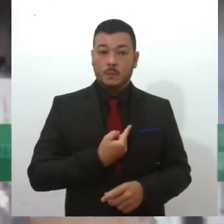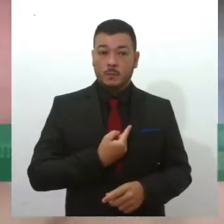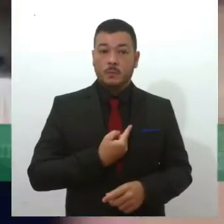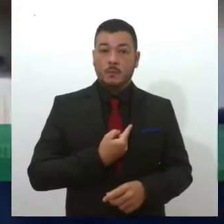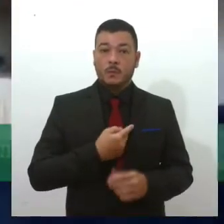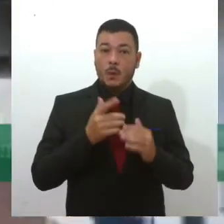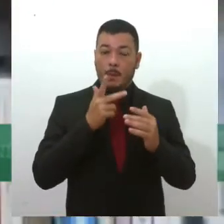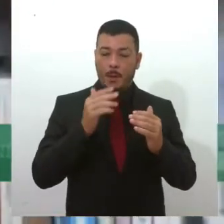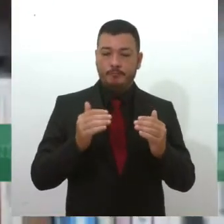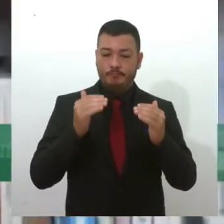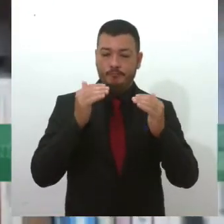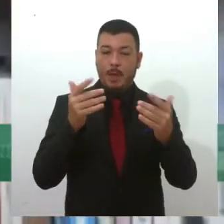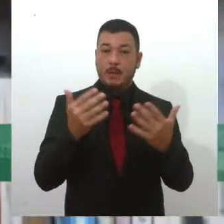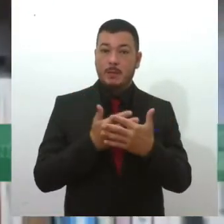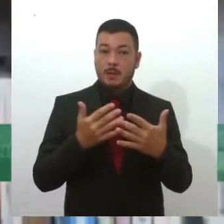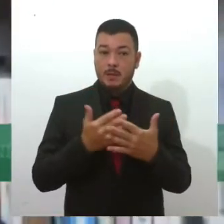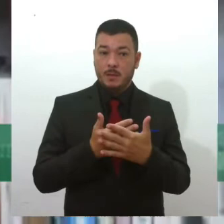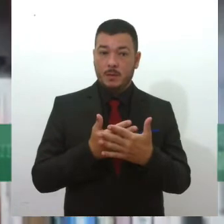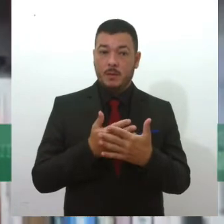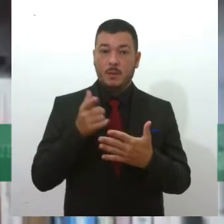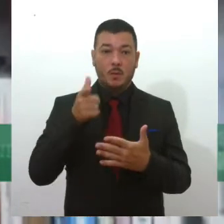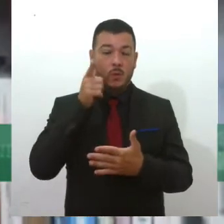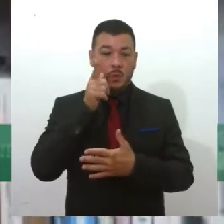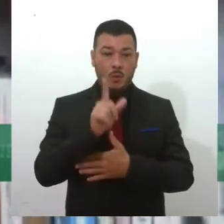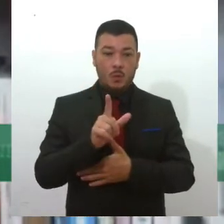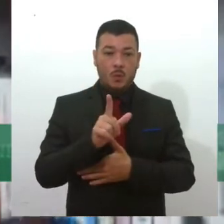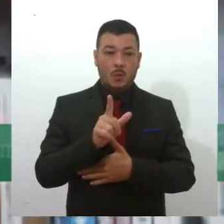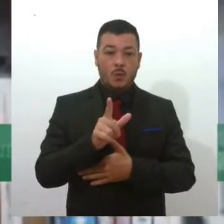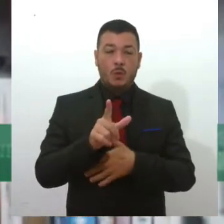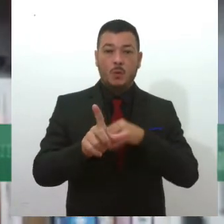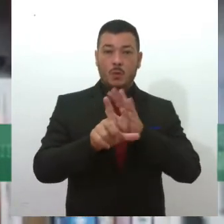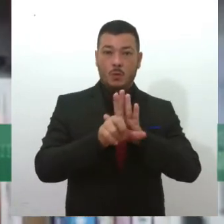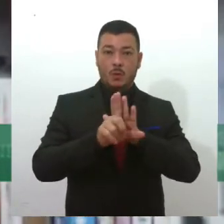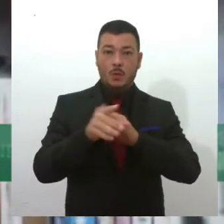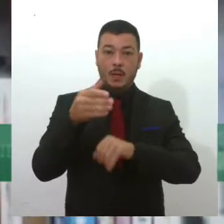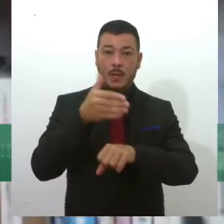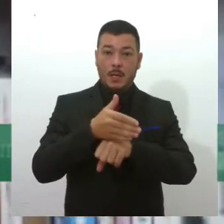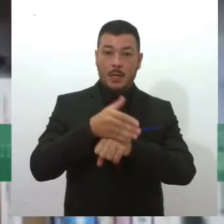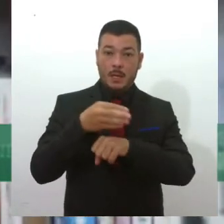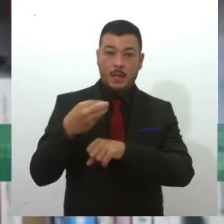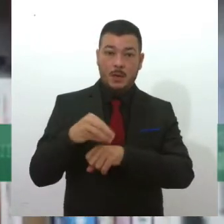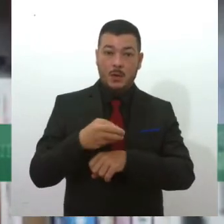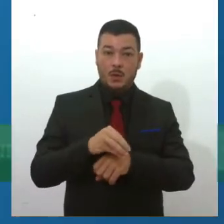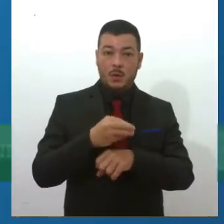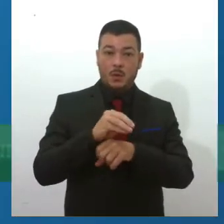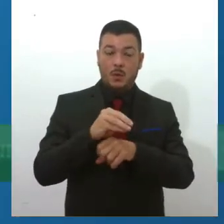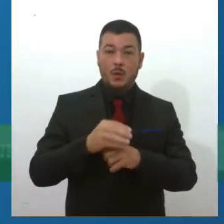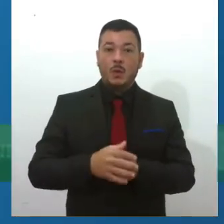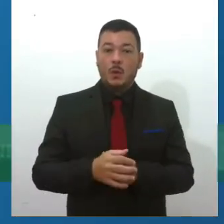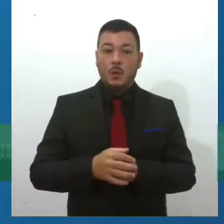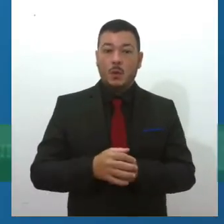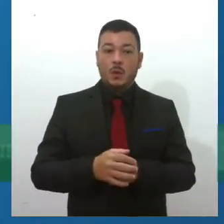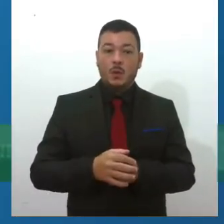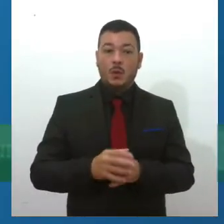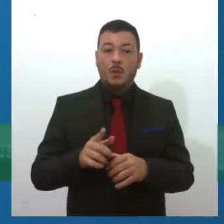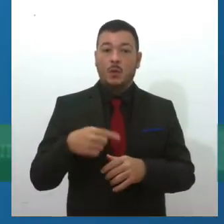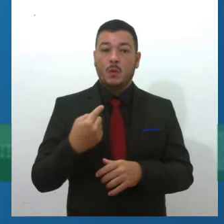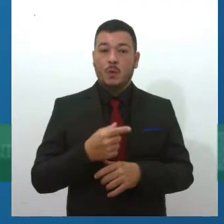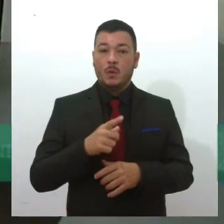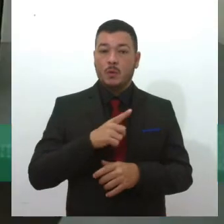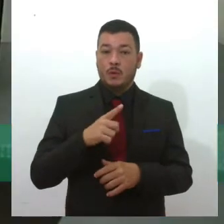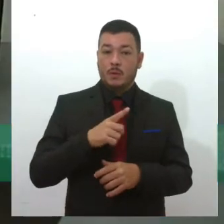degrau civilizatório com a conquista da lei de acesso quando tivemos a